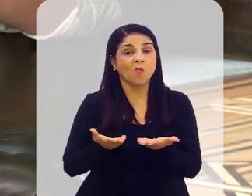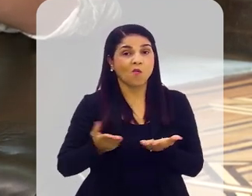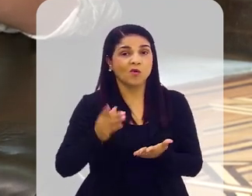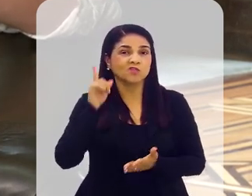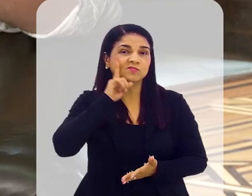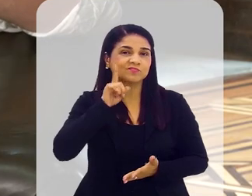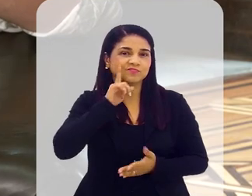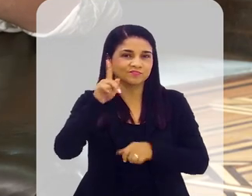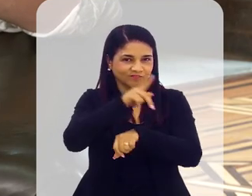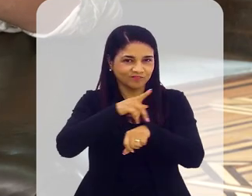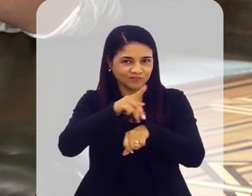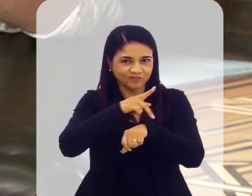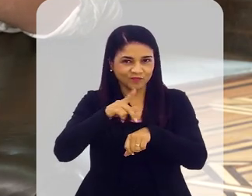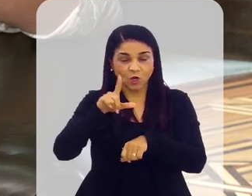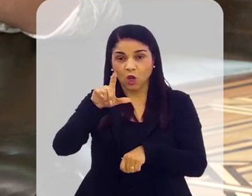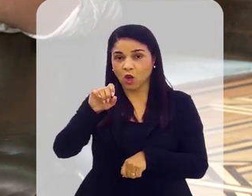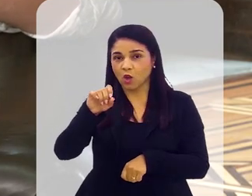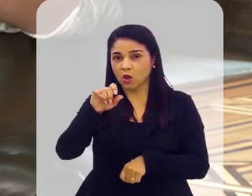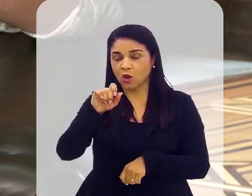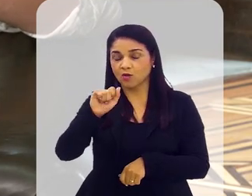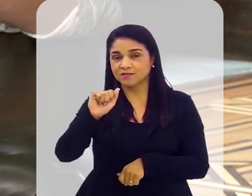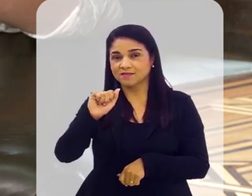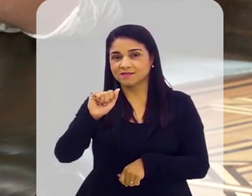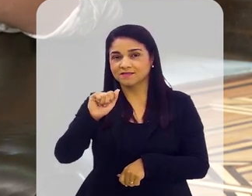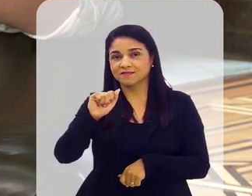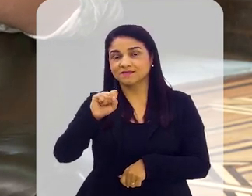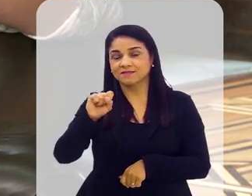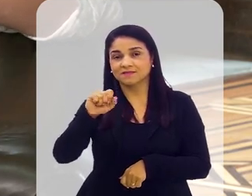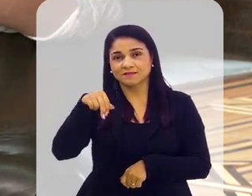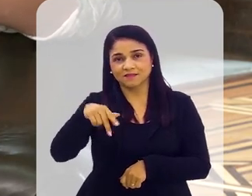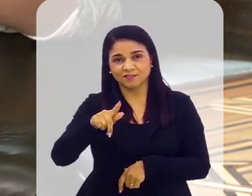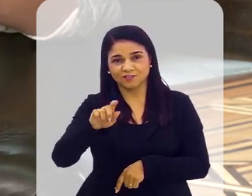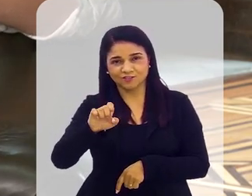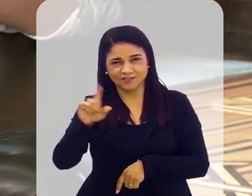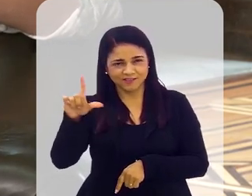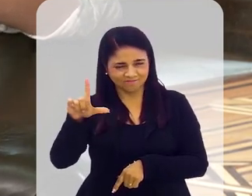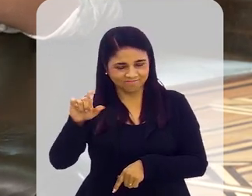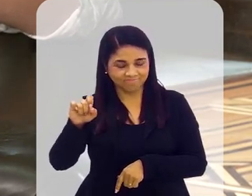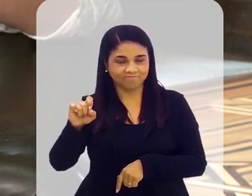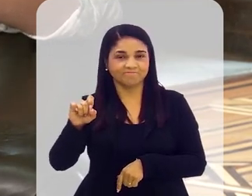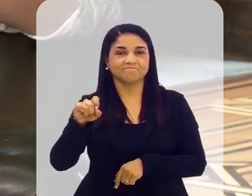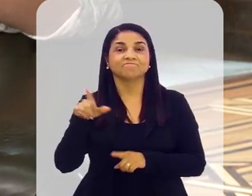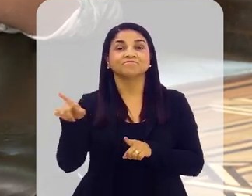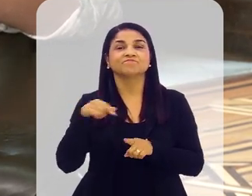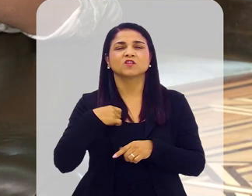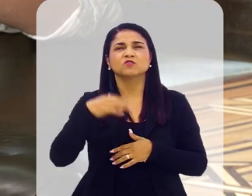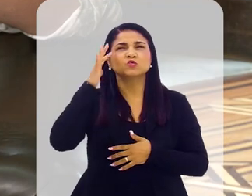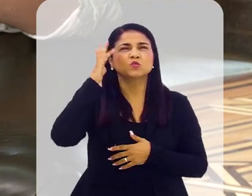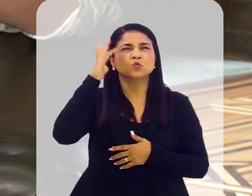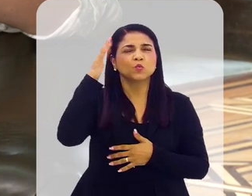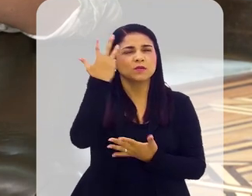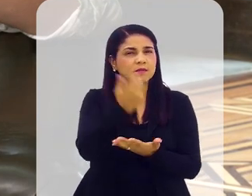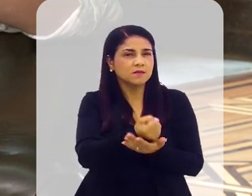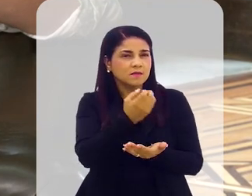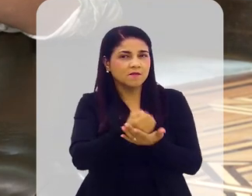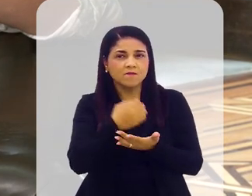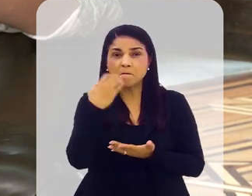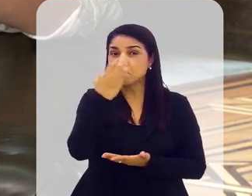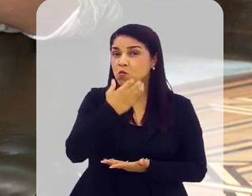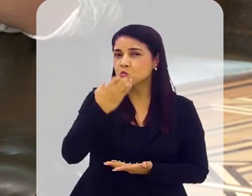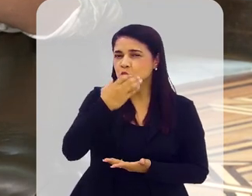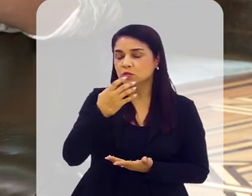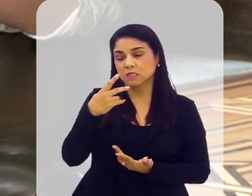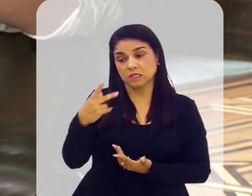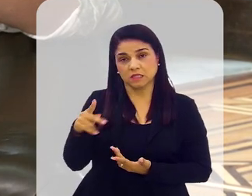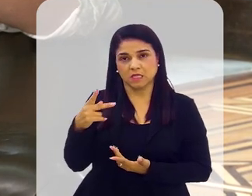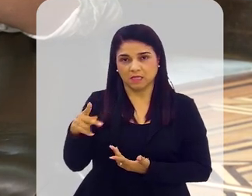Los Angeles. Que Nilceu Buarque. Meu Deus. Esse cara do só céu. Fazia pérolas. Só coisa maravilhosa. E aí eu tinha um sonho de gravar,